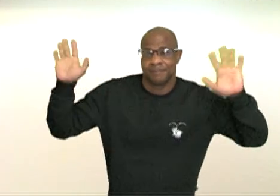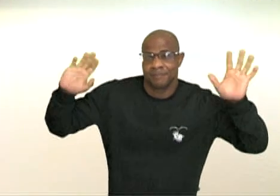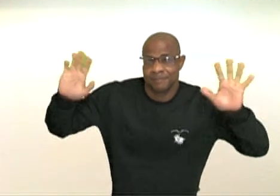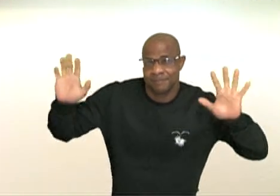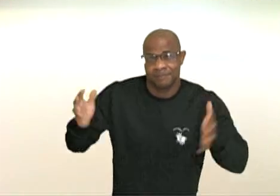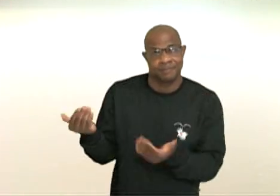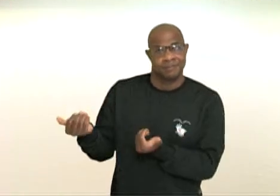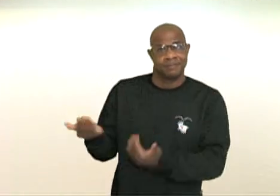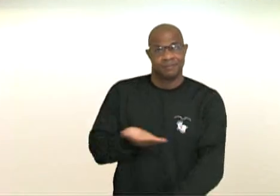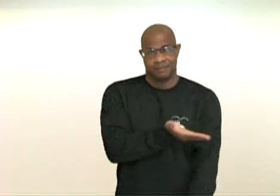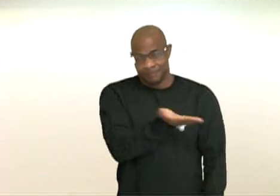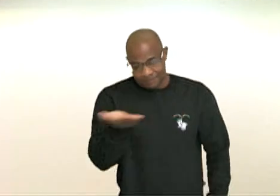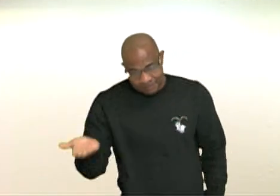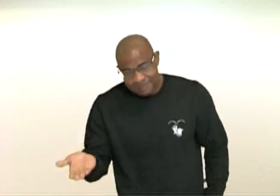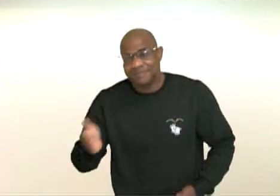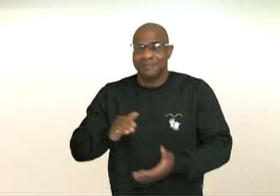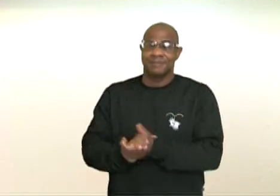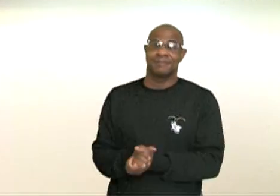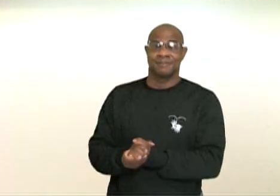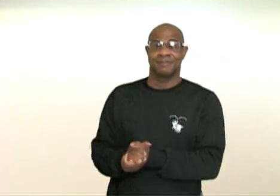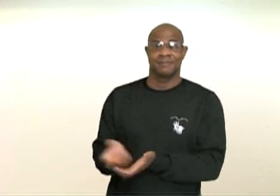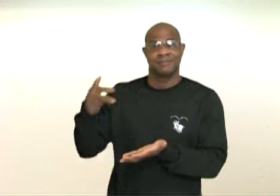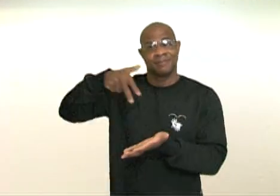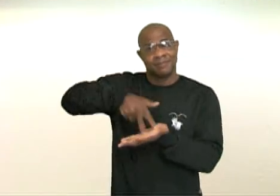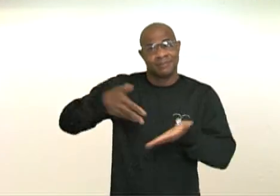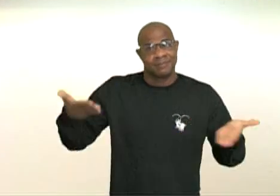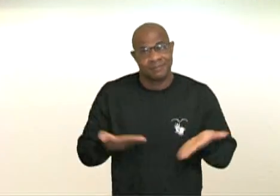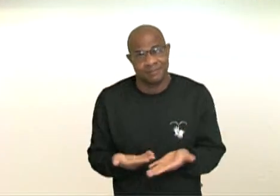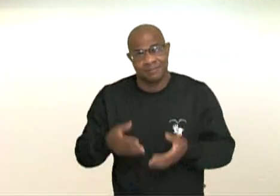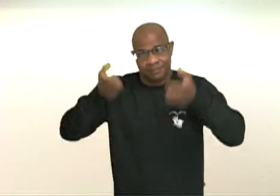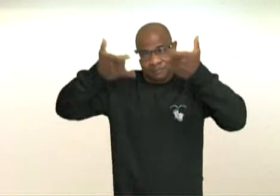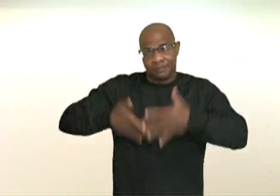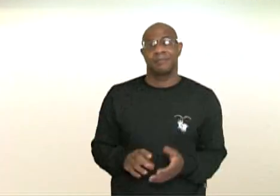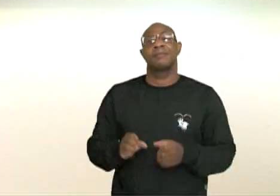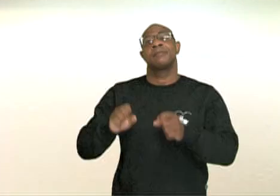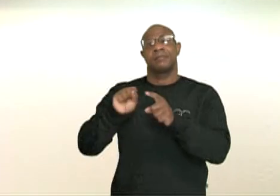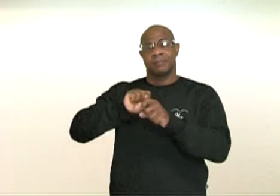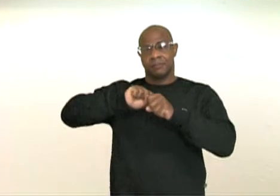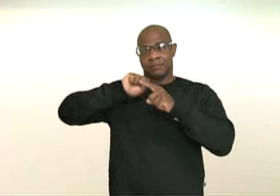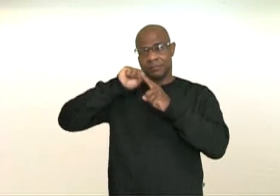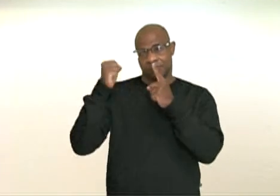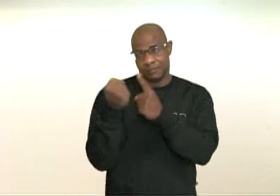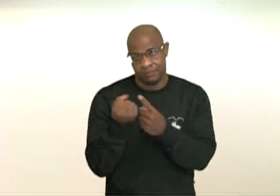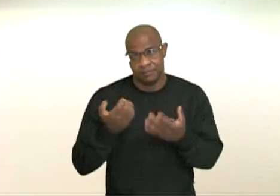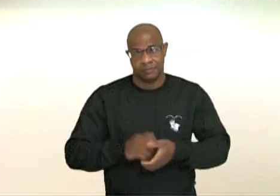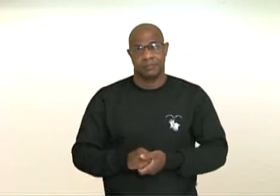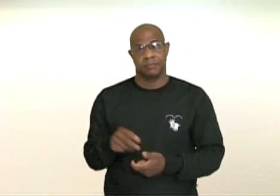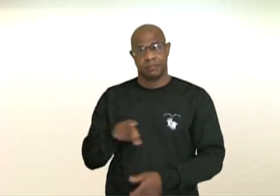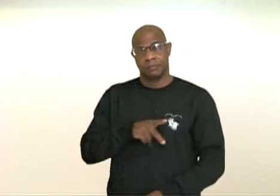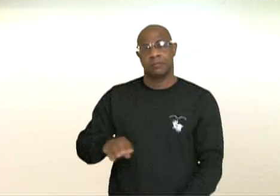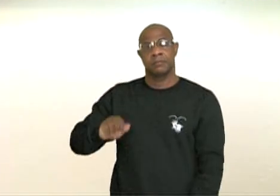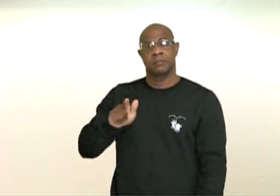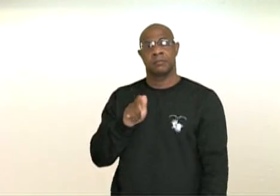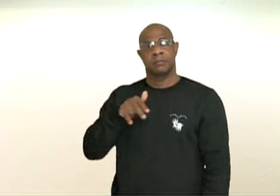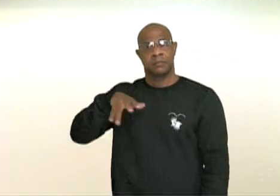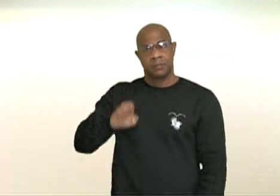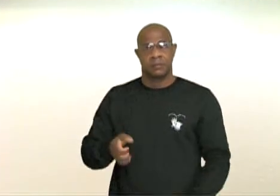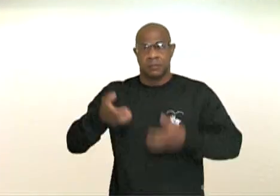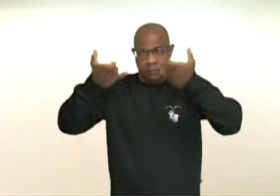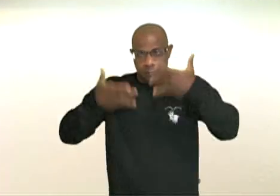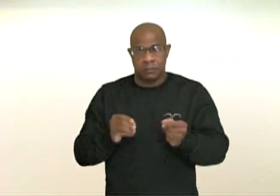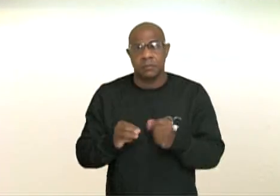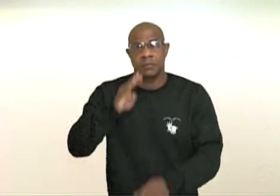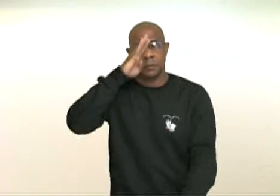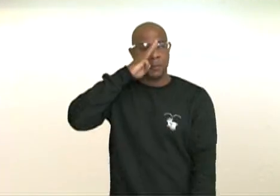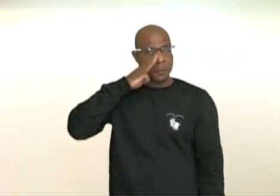Olá, jovens! Estamos aqui para falar de sociologia. Eu sou a professora Aline e hoje nós vamos falar mais um pouquinho sobre Karl Marx, esse